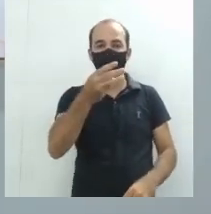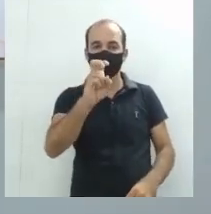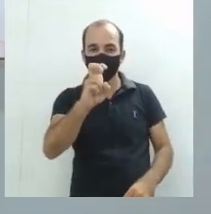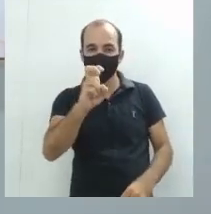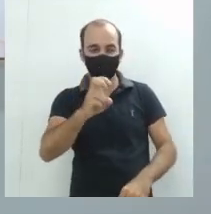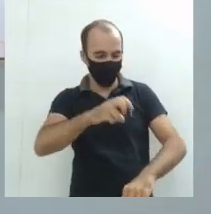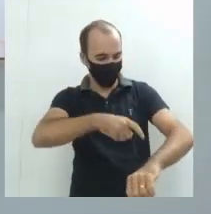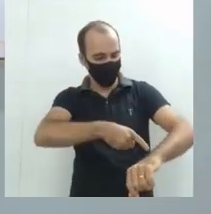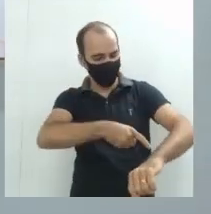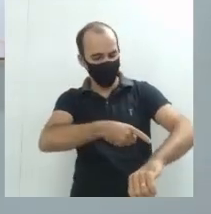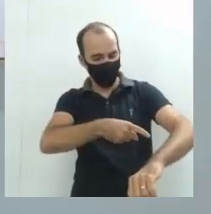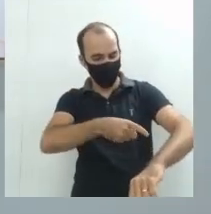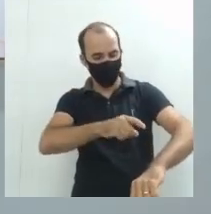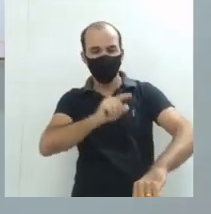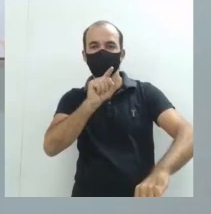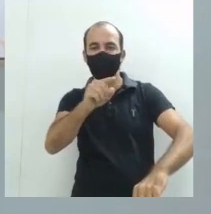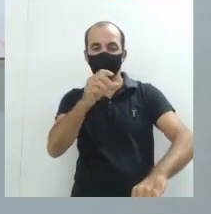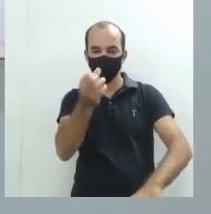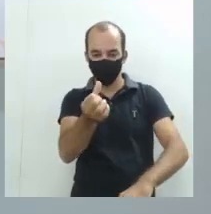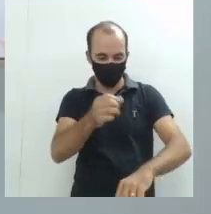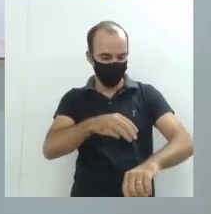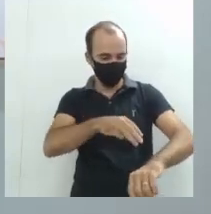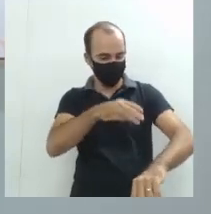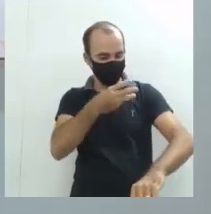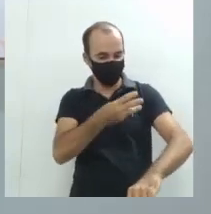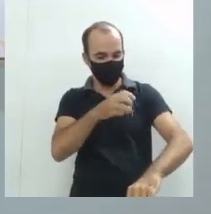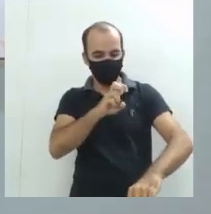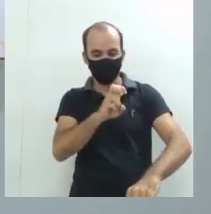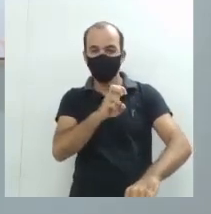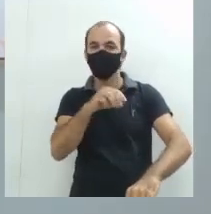35,6 graus Celsius. Qual é o valor numérico?